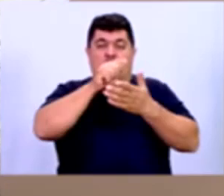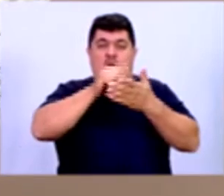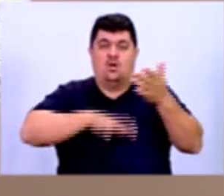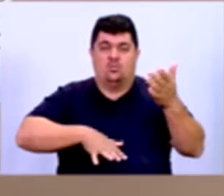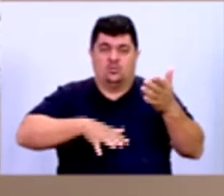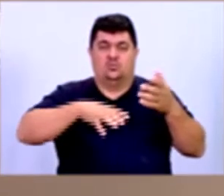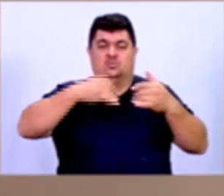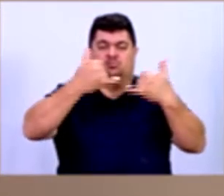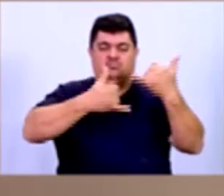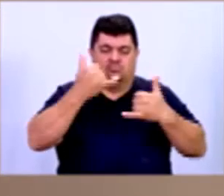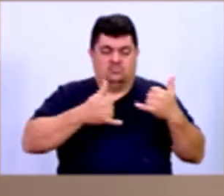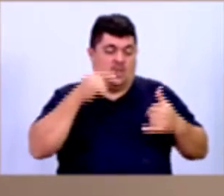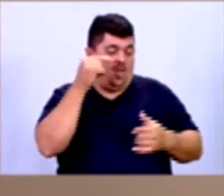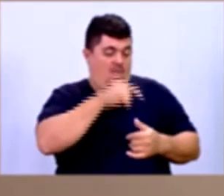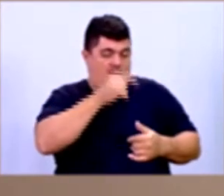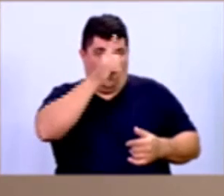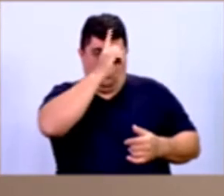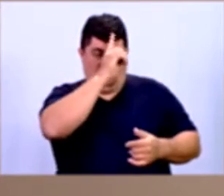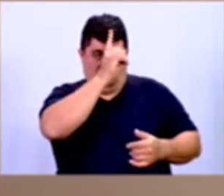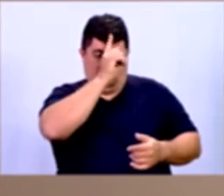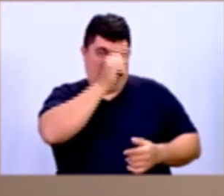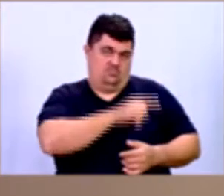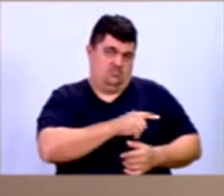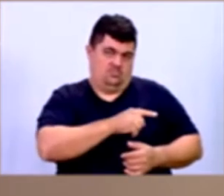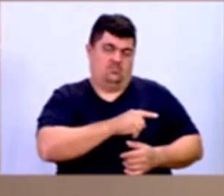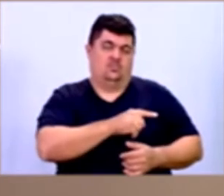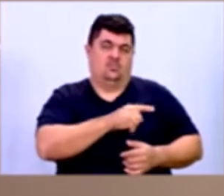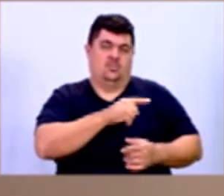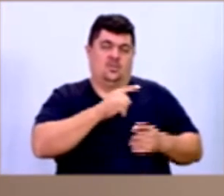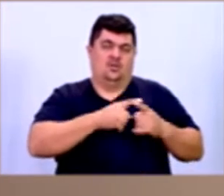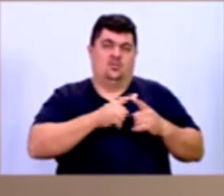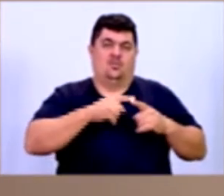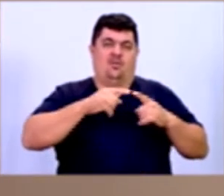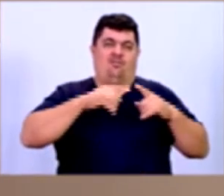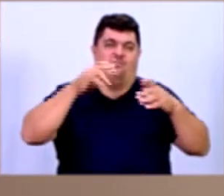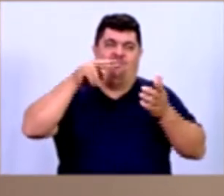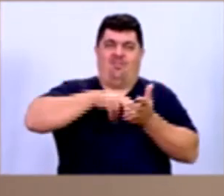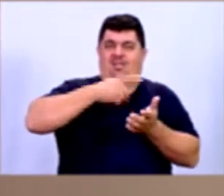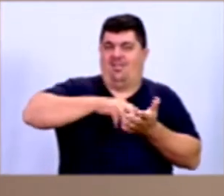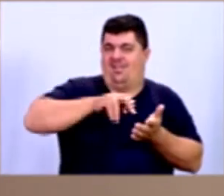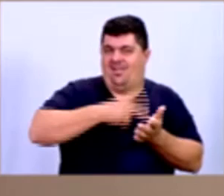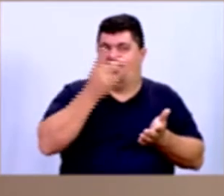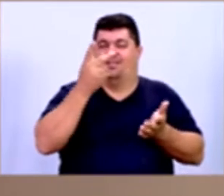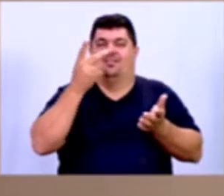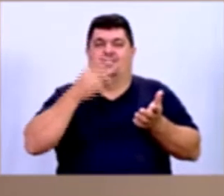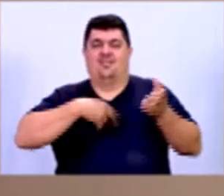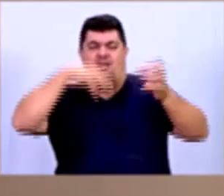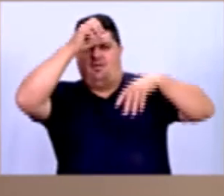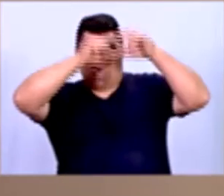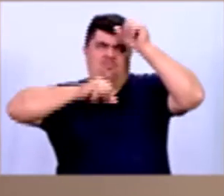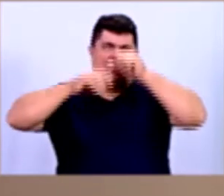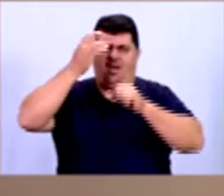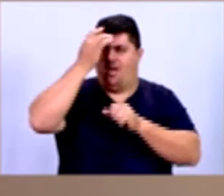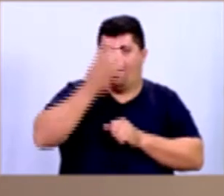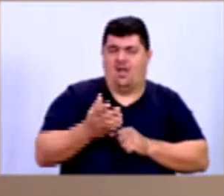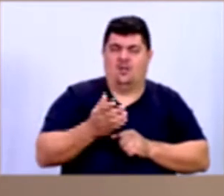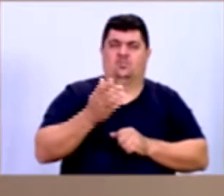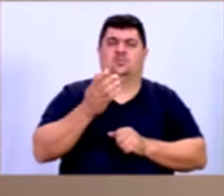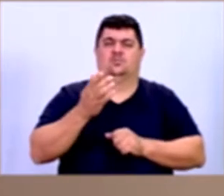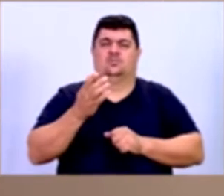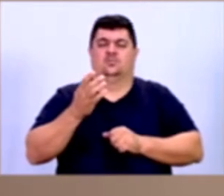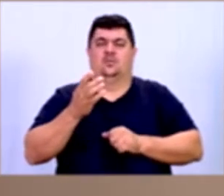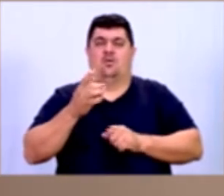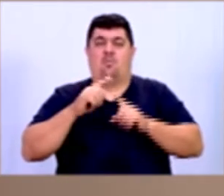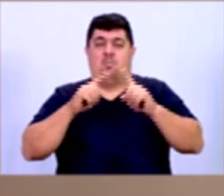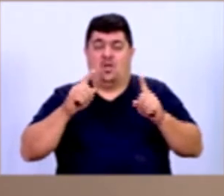numa aula. A alegria, a didática mais dinâmica, a aprendizagem mais facilitada. Desta forma,